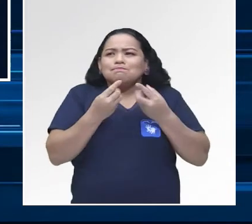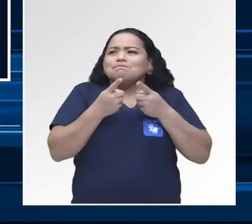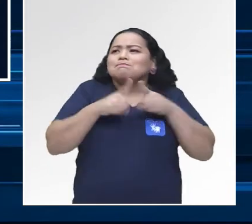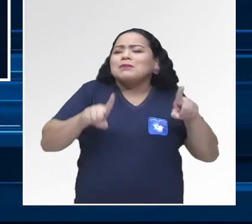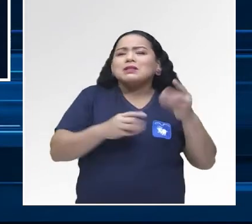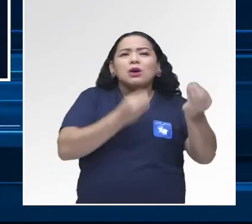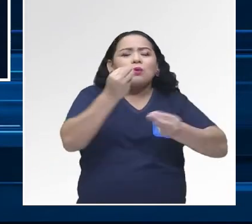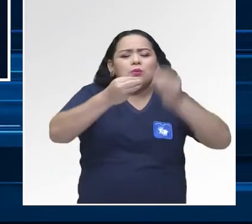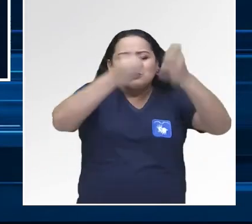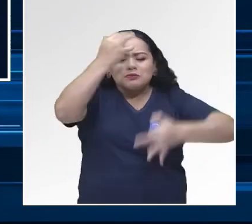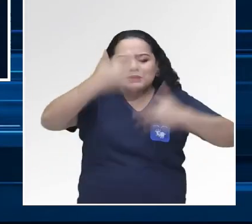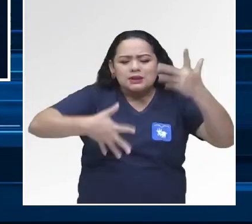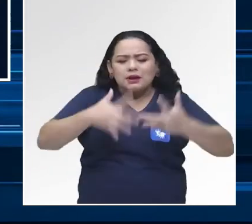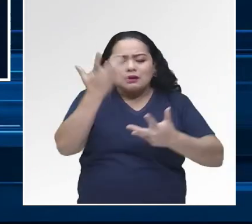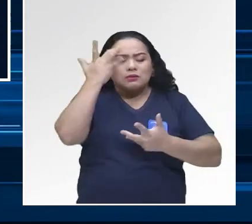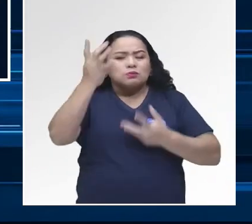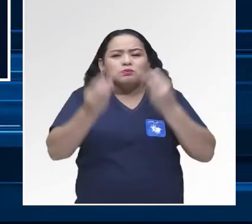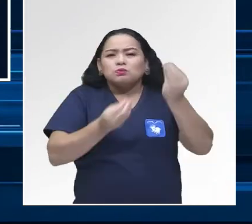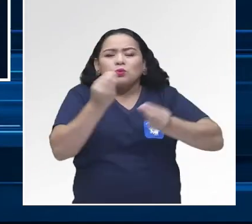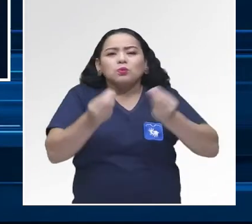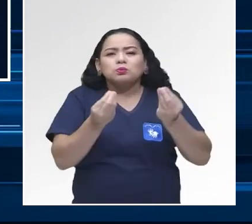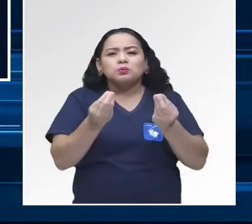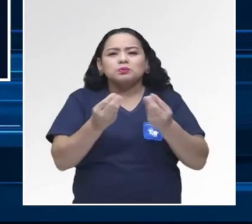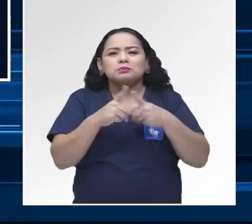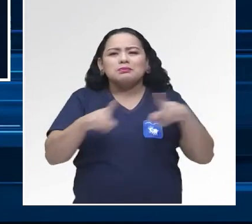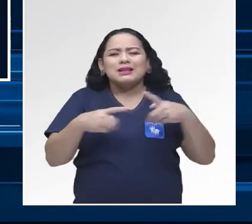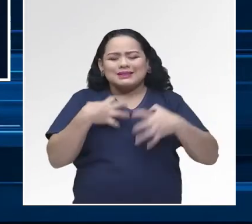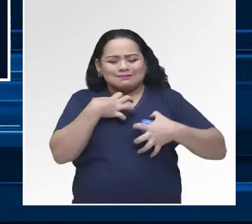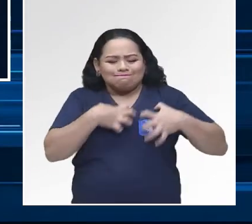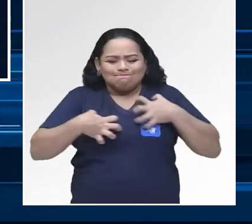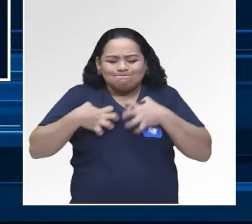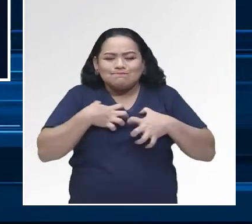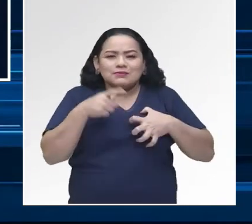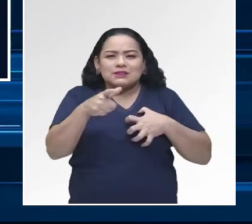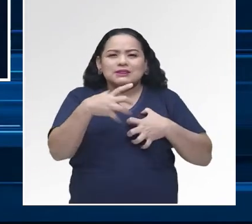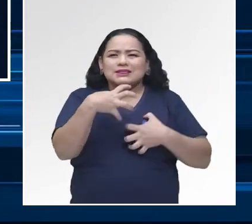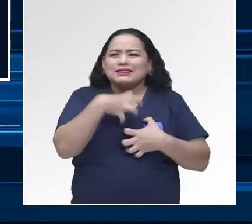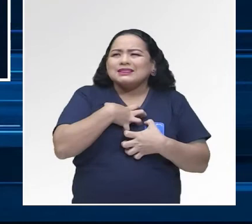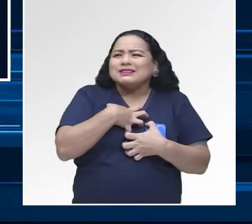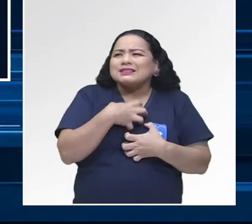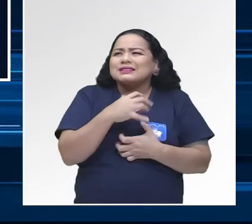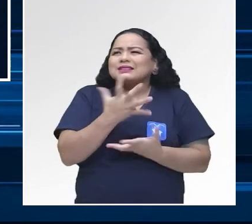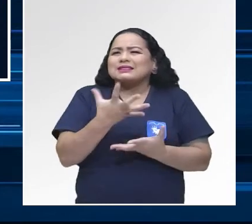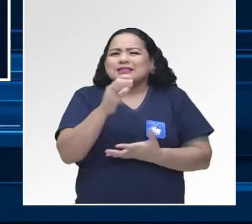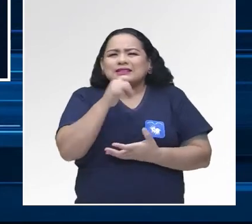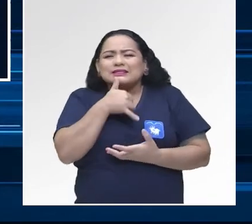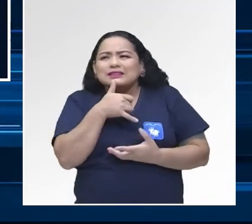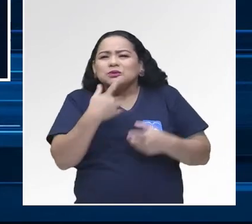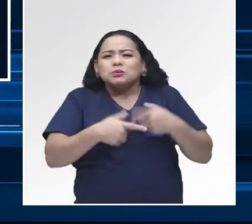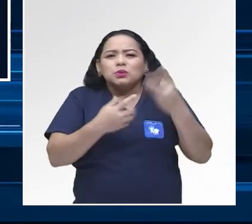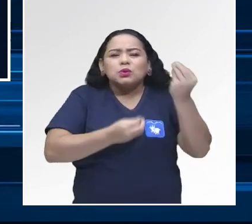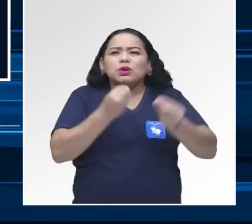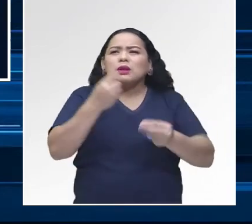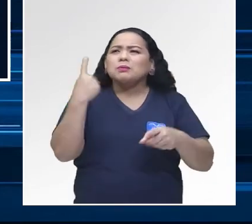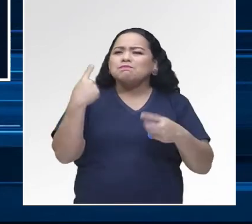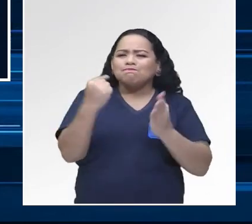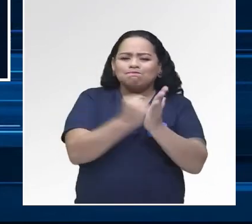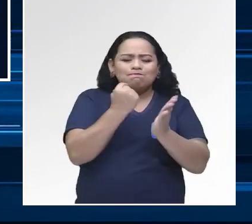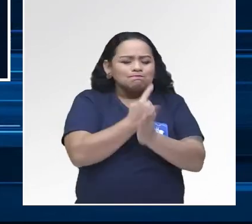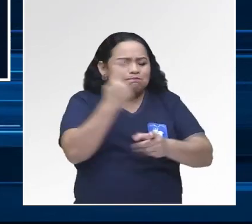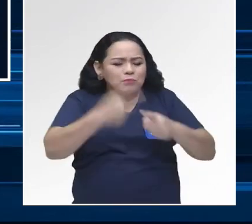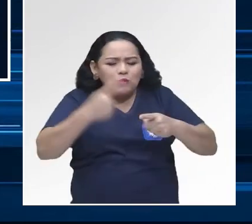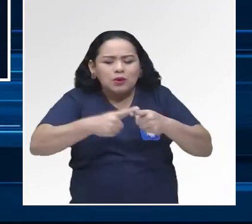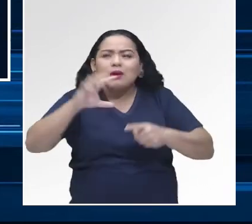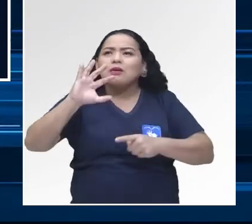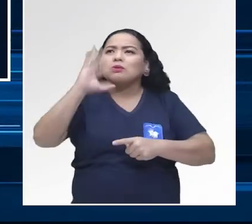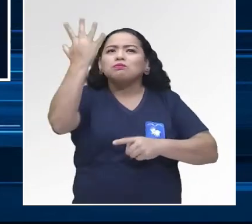nada disso, né? Mas te dá uma inquietude, você fica insatisfeito. Mas por que isso acontece? Então, são